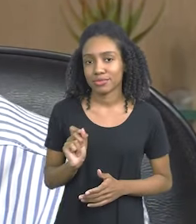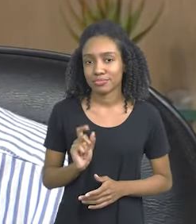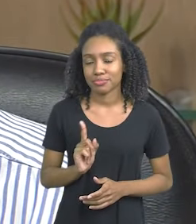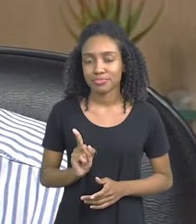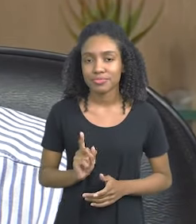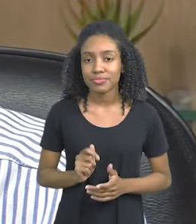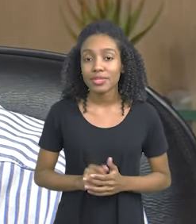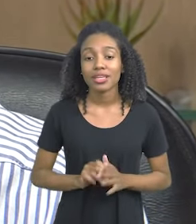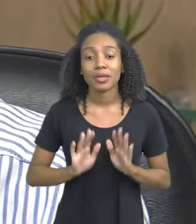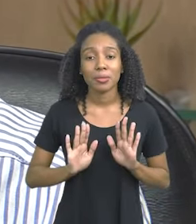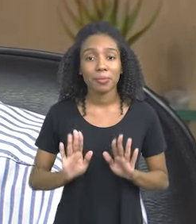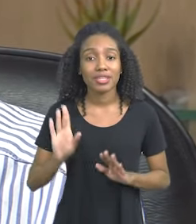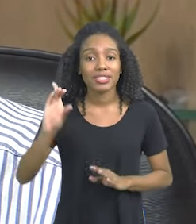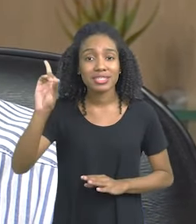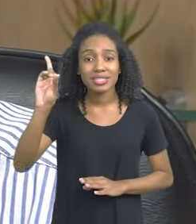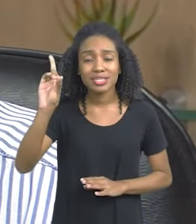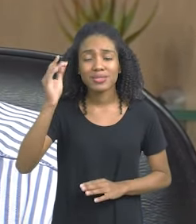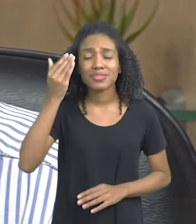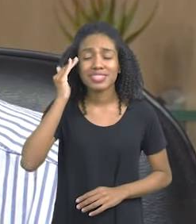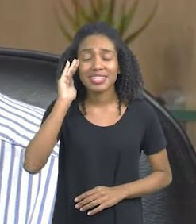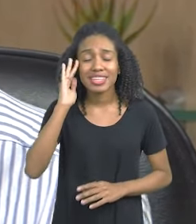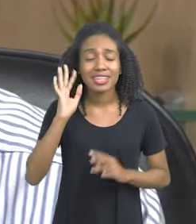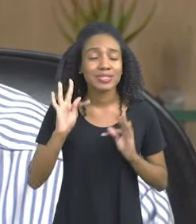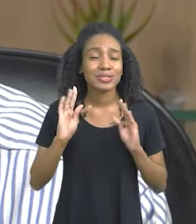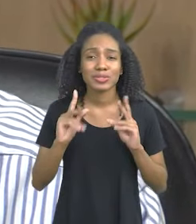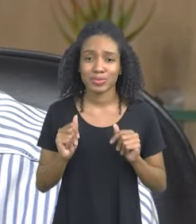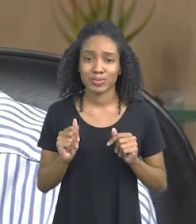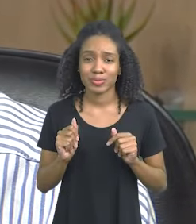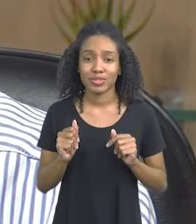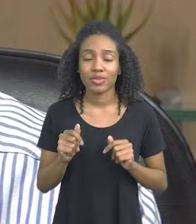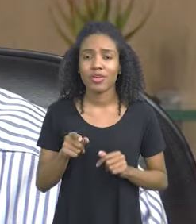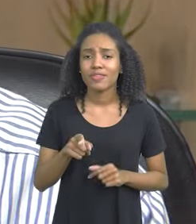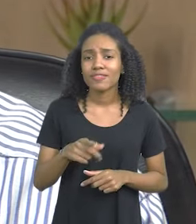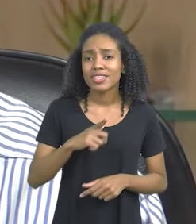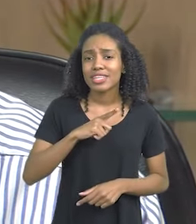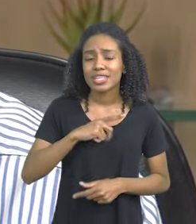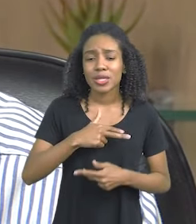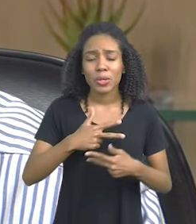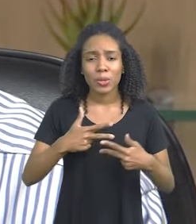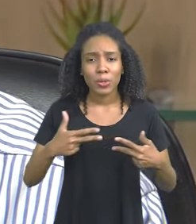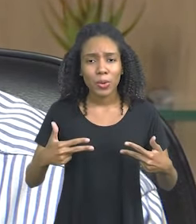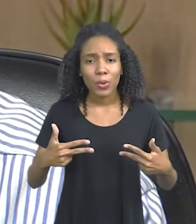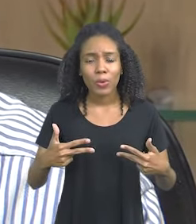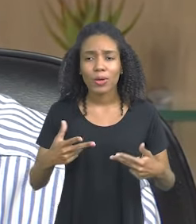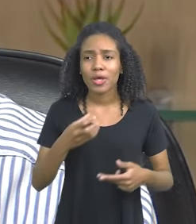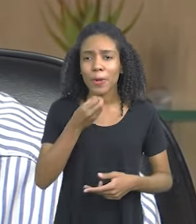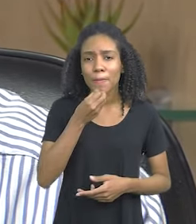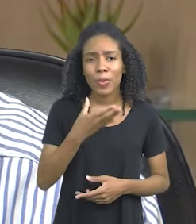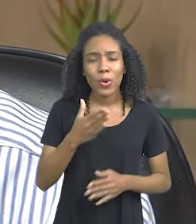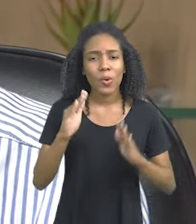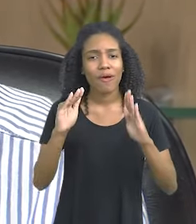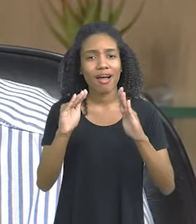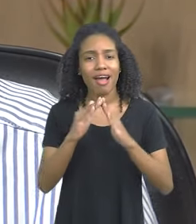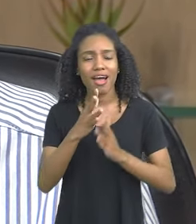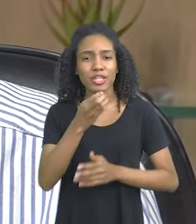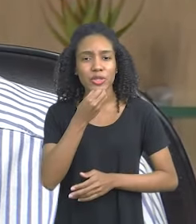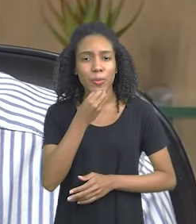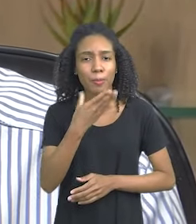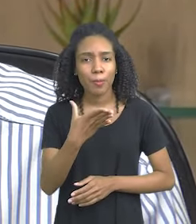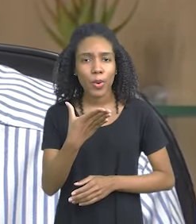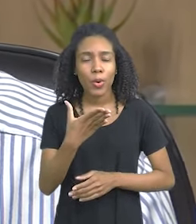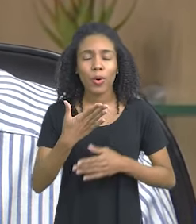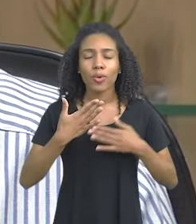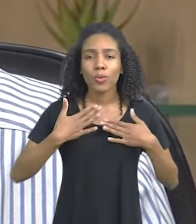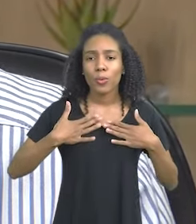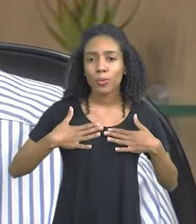ele está dizendo, você ter o necessário é muito importante. Uma boa casa, um conforto natural, porque isso